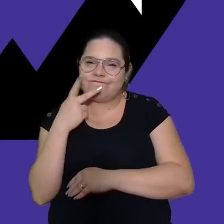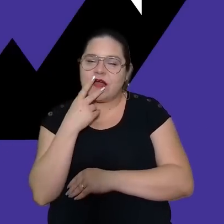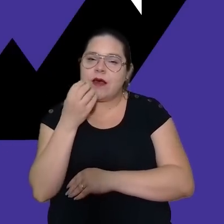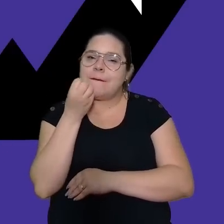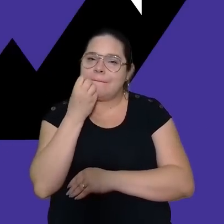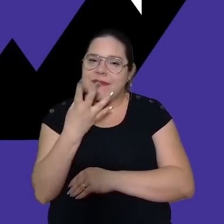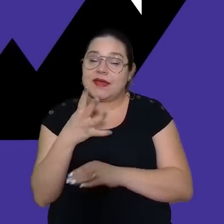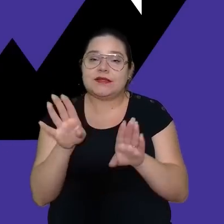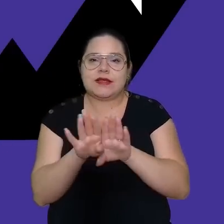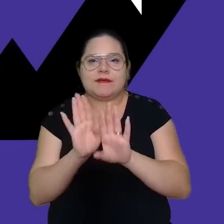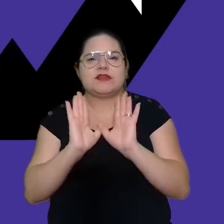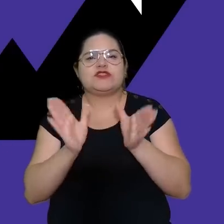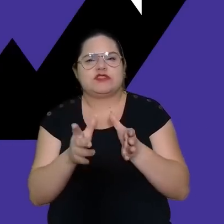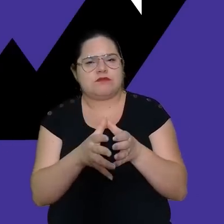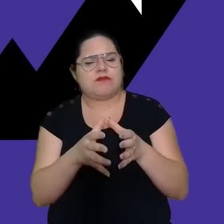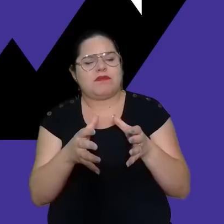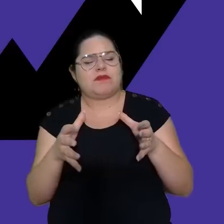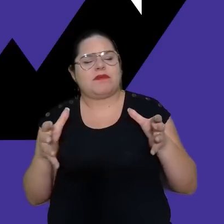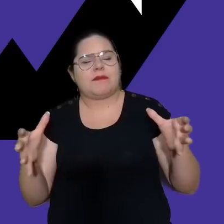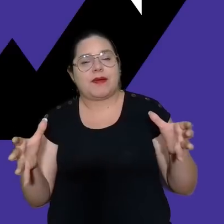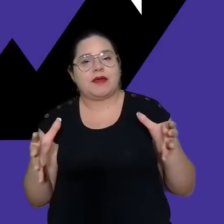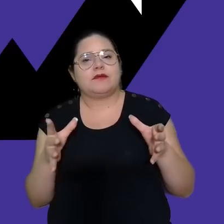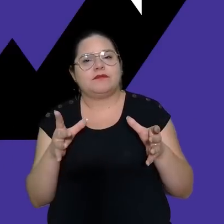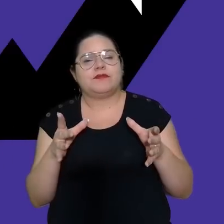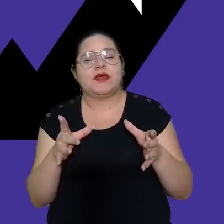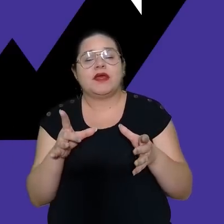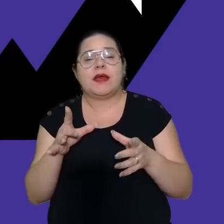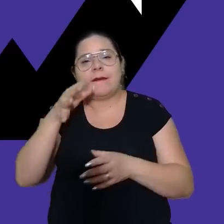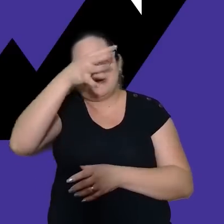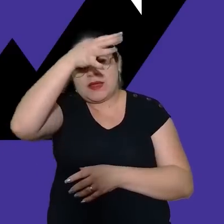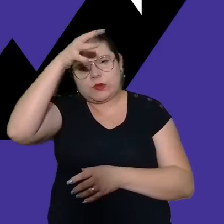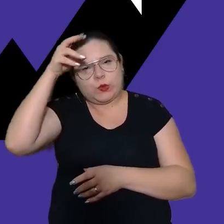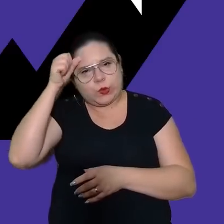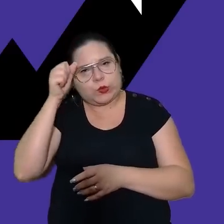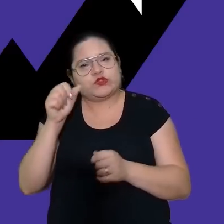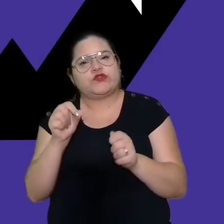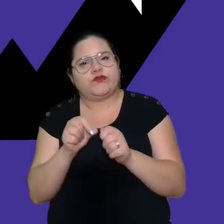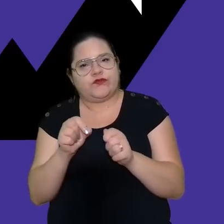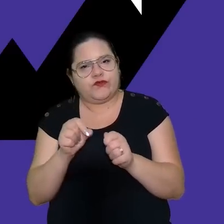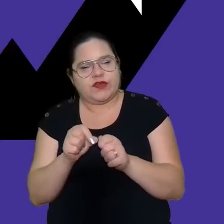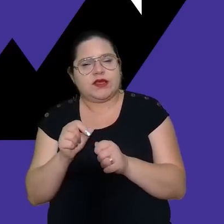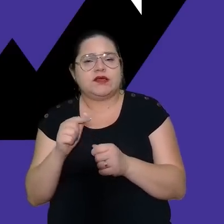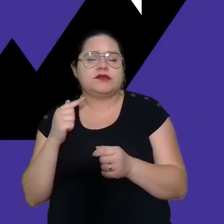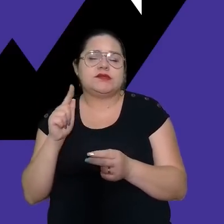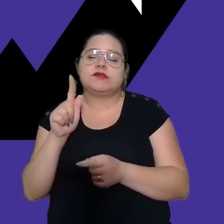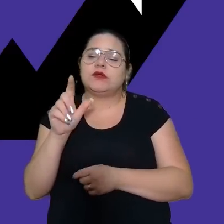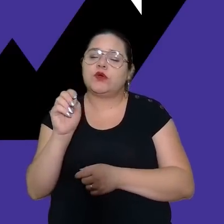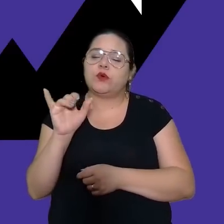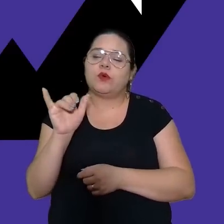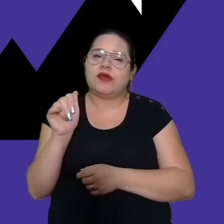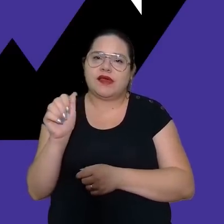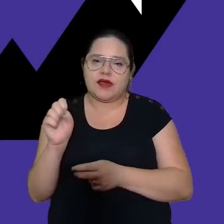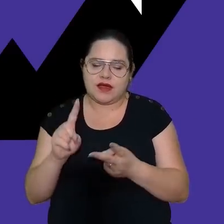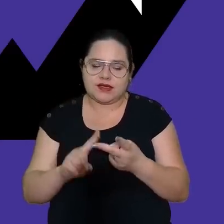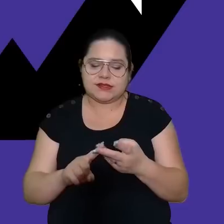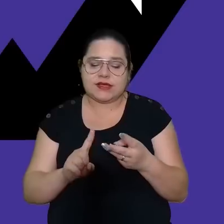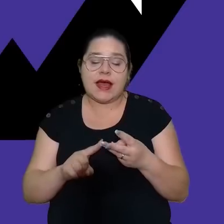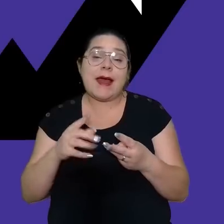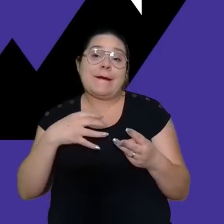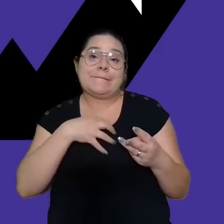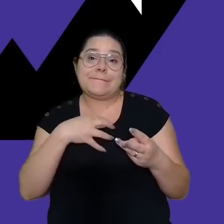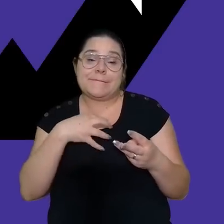expandiu bastante, como uma grande alternativa, Mato Grosso, Goiás, Bahia, enfim, grandes produtores ali na